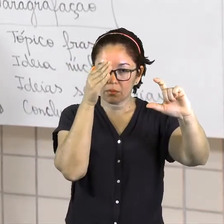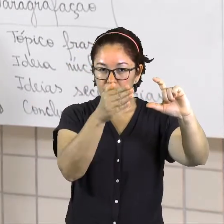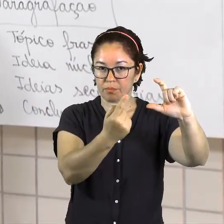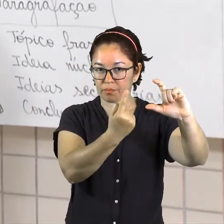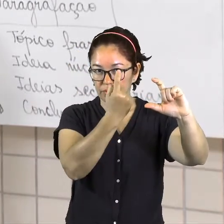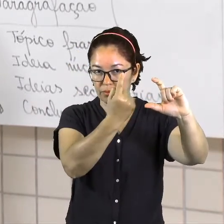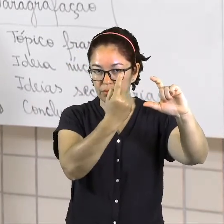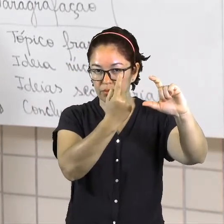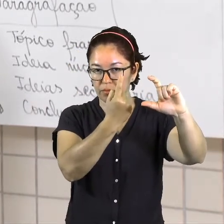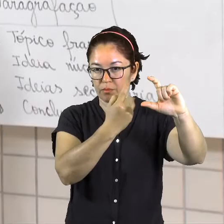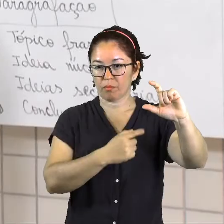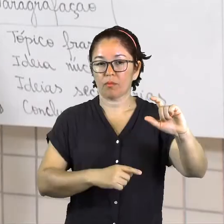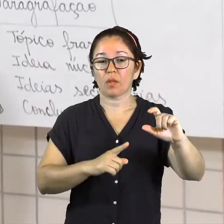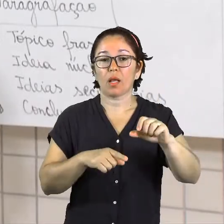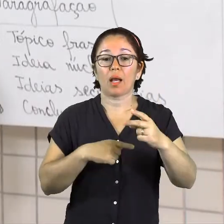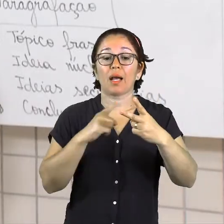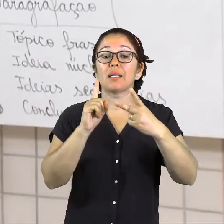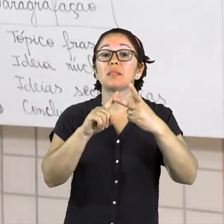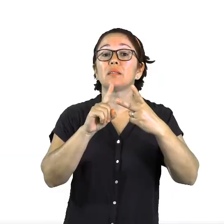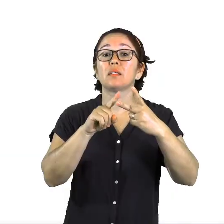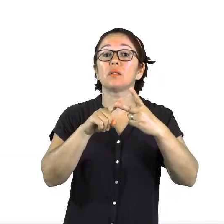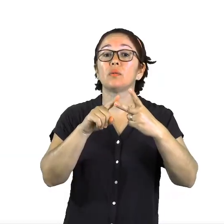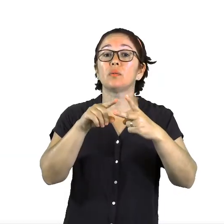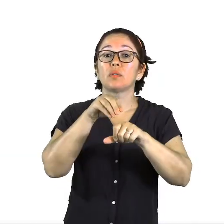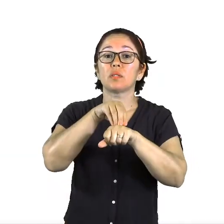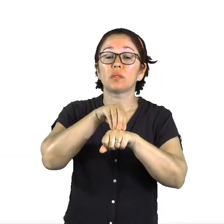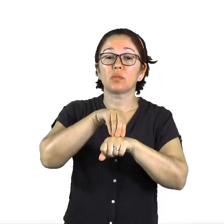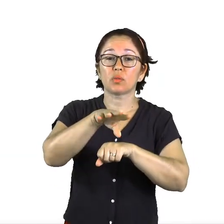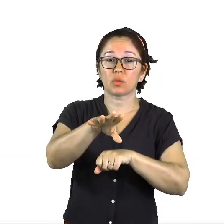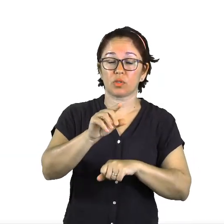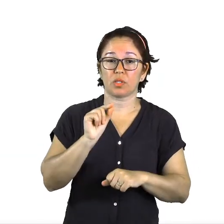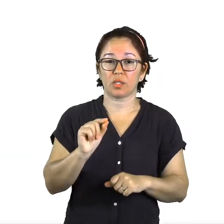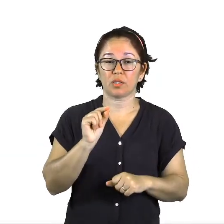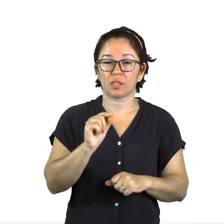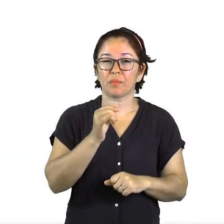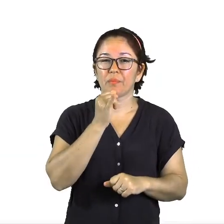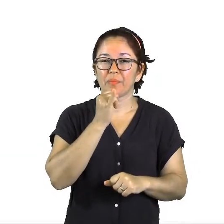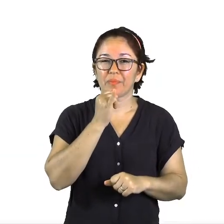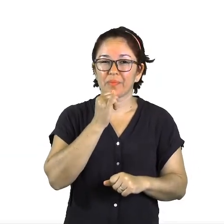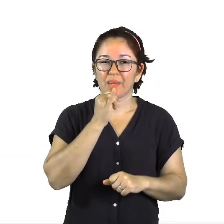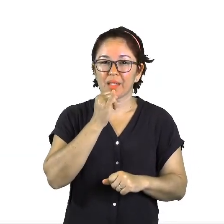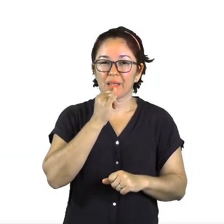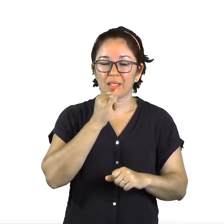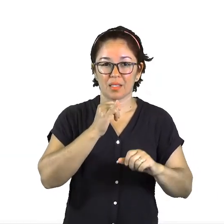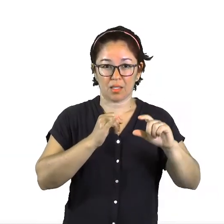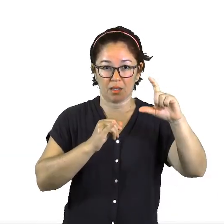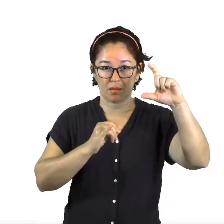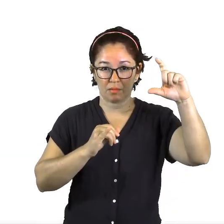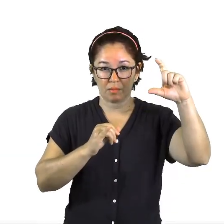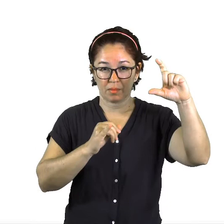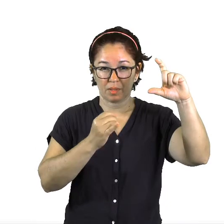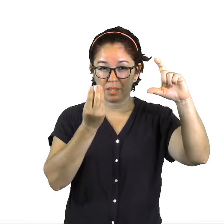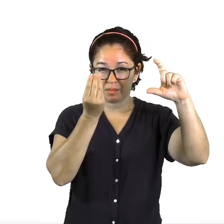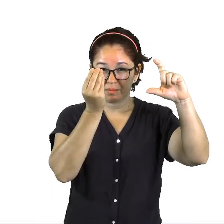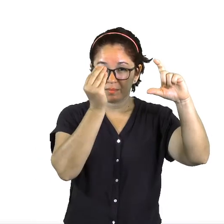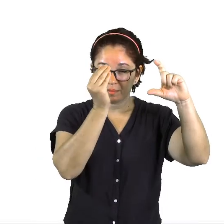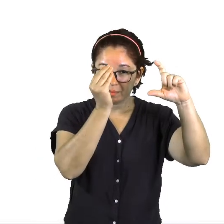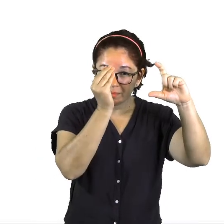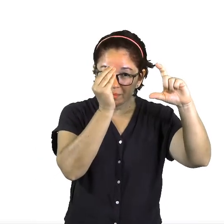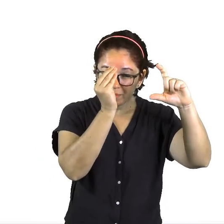que diz aí é a seguinte: a partir da ideia núcleo serão desenvolvidas